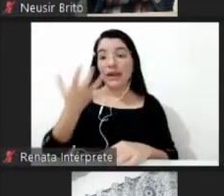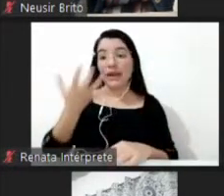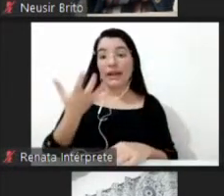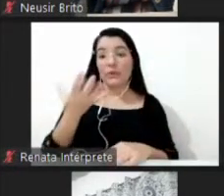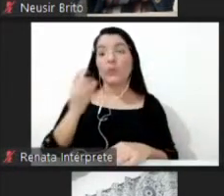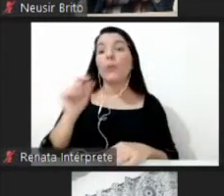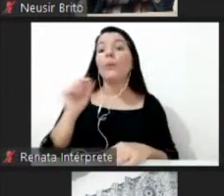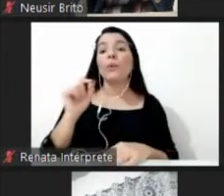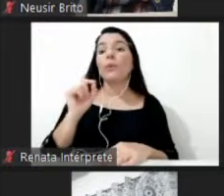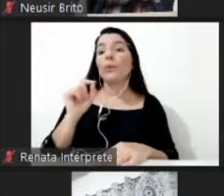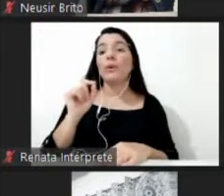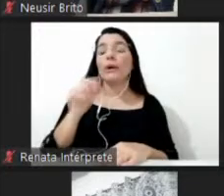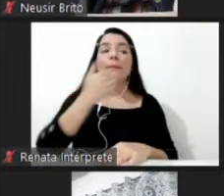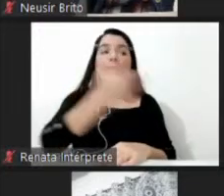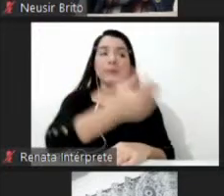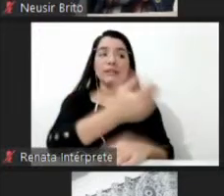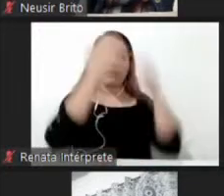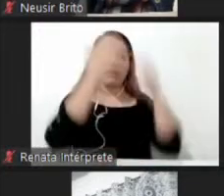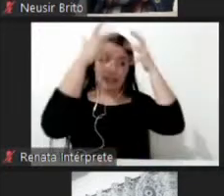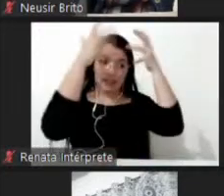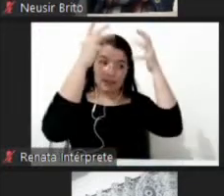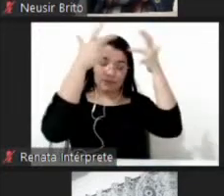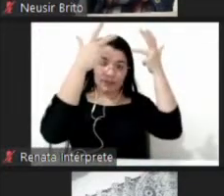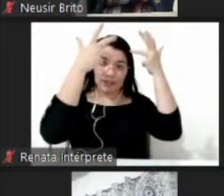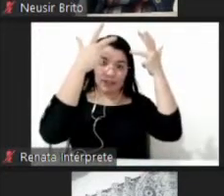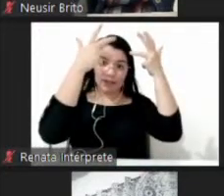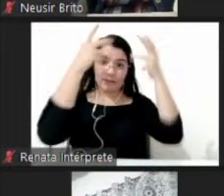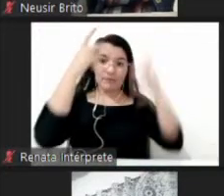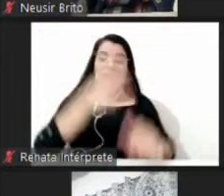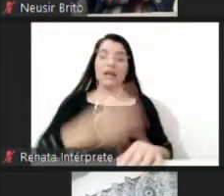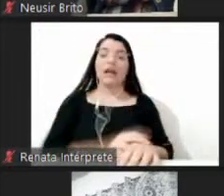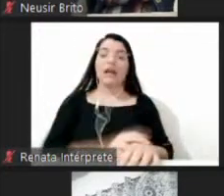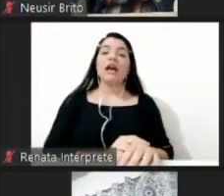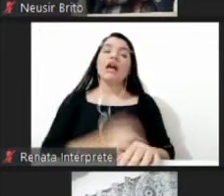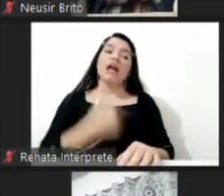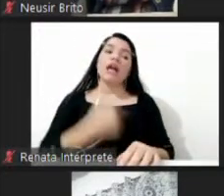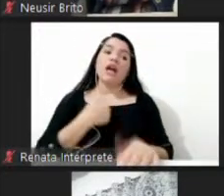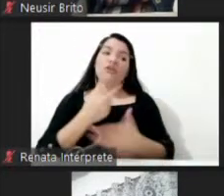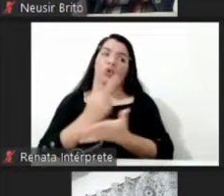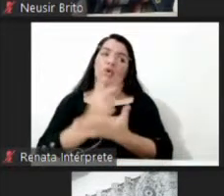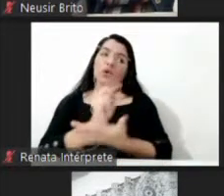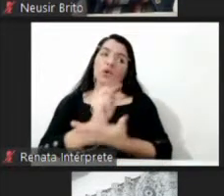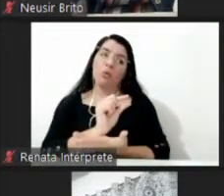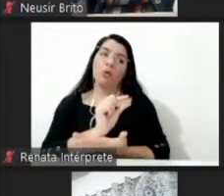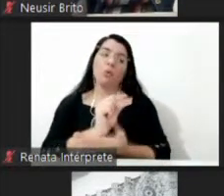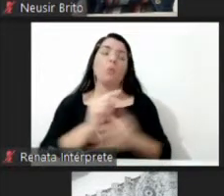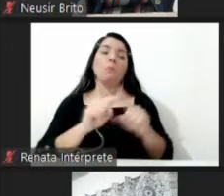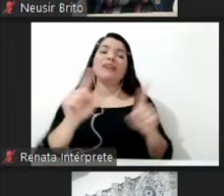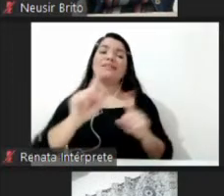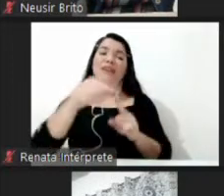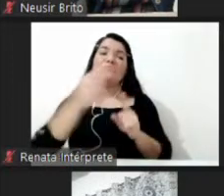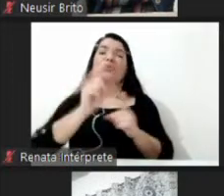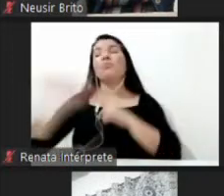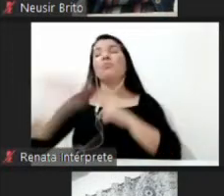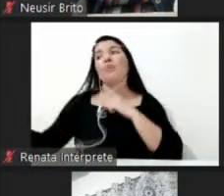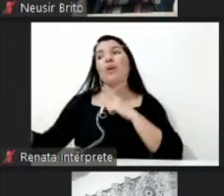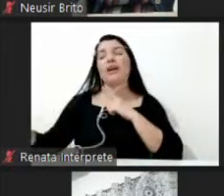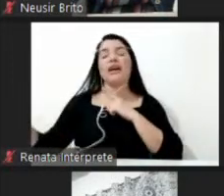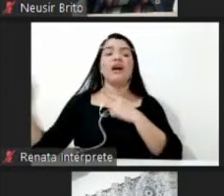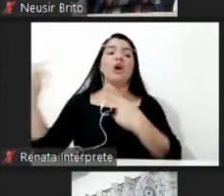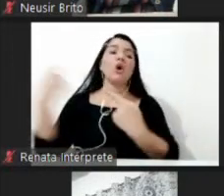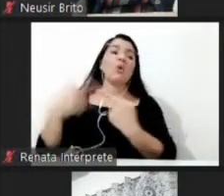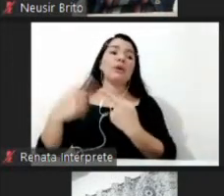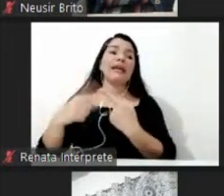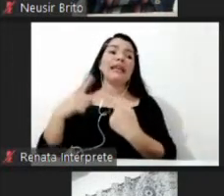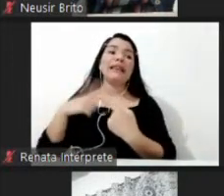pedir ao vereador Davi, presente dessa mesa, eu vou ficar mais um pouco, mas daqui a pouco eu tenho que me ausentar, porque tem um debate. Eu sou candidato